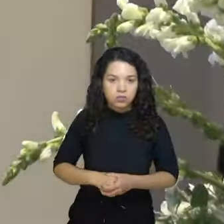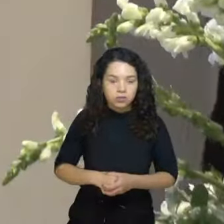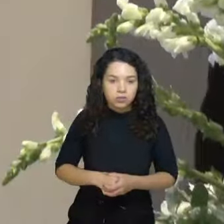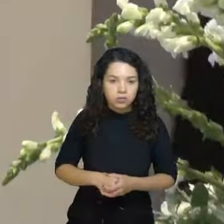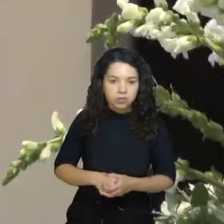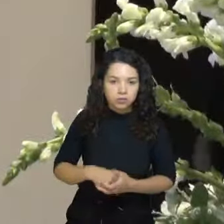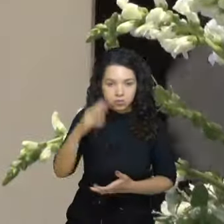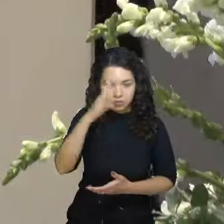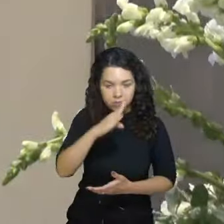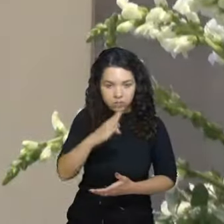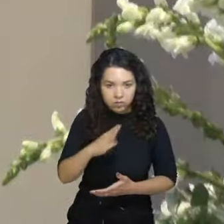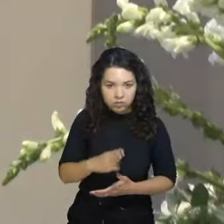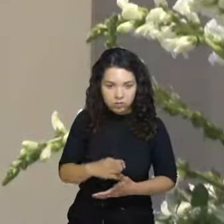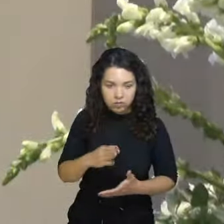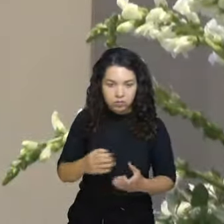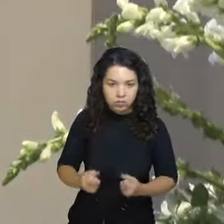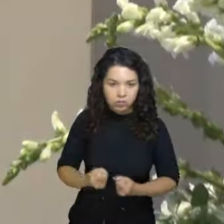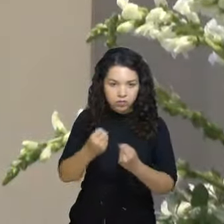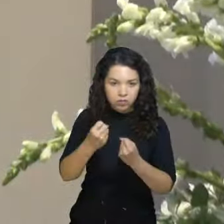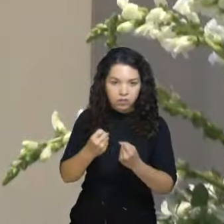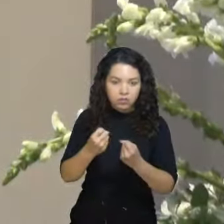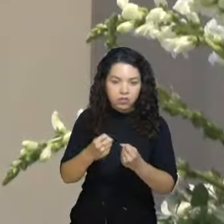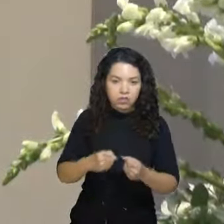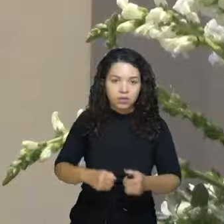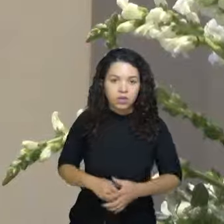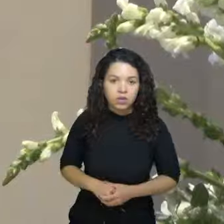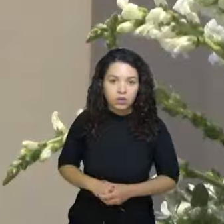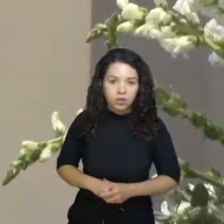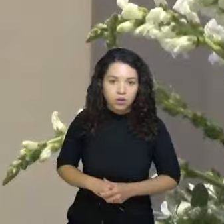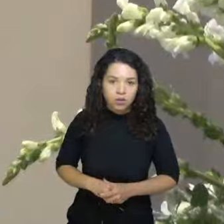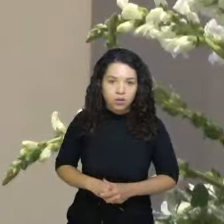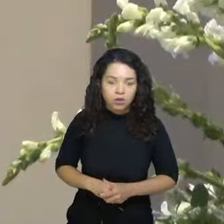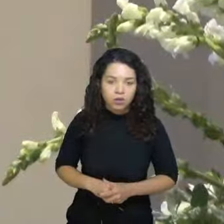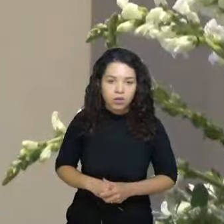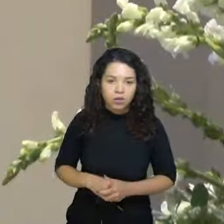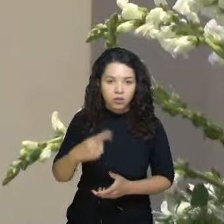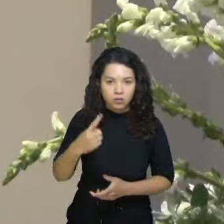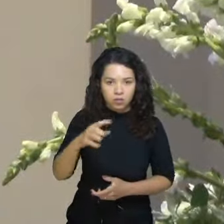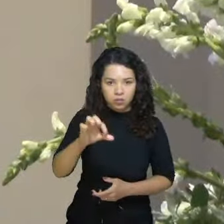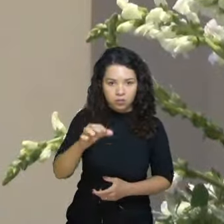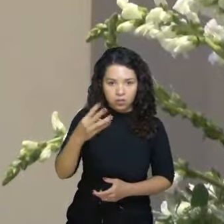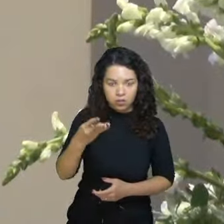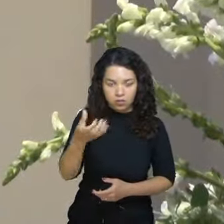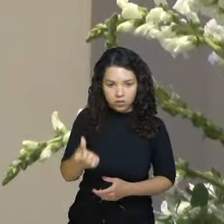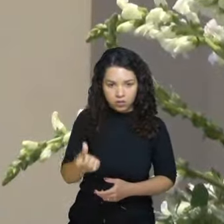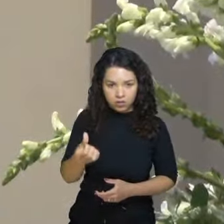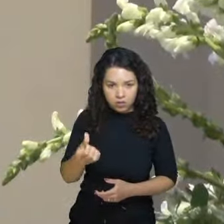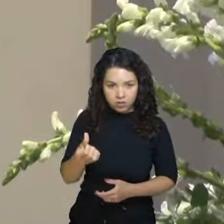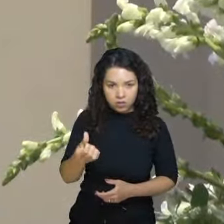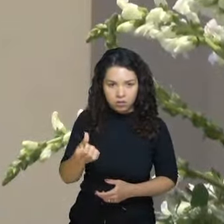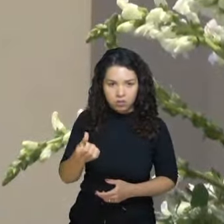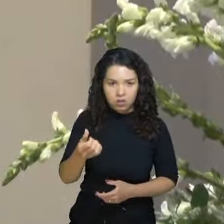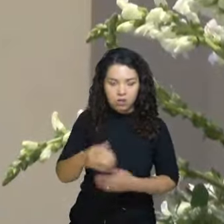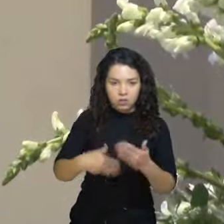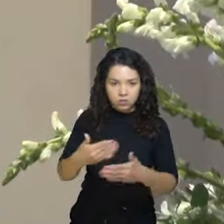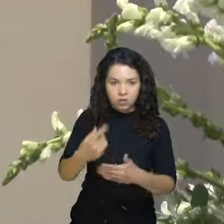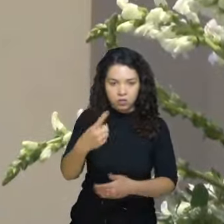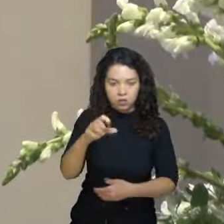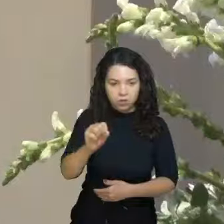no Brasil República tendo maior relevo na Constituição de 1946 e na Redentora de